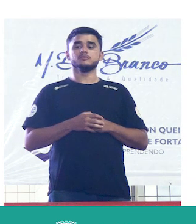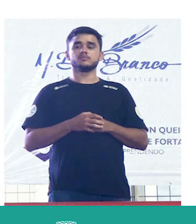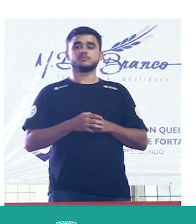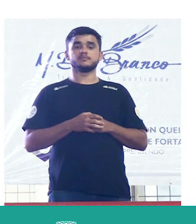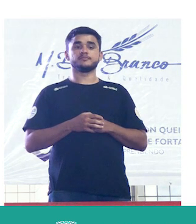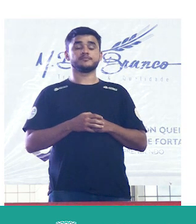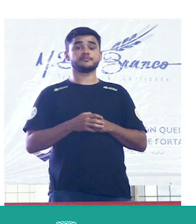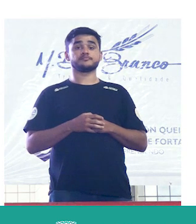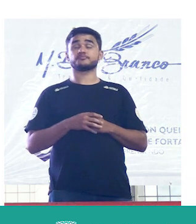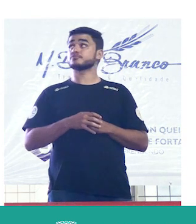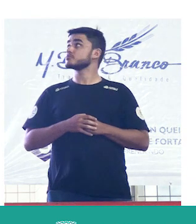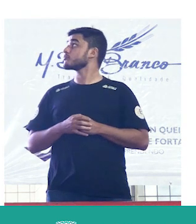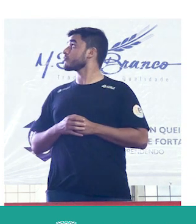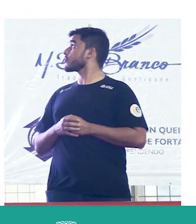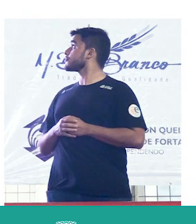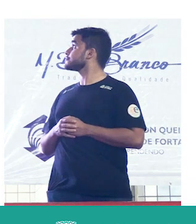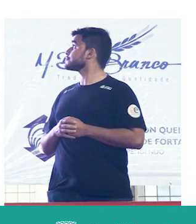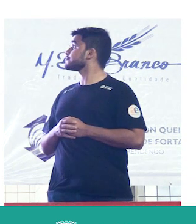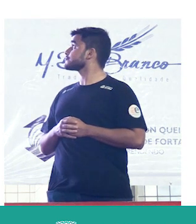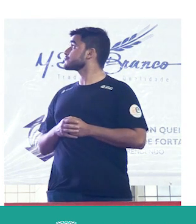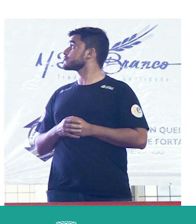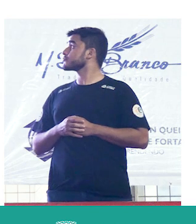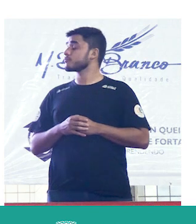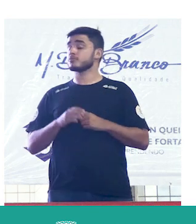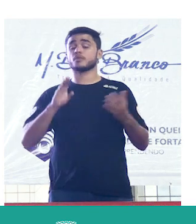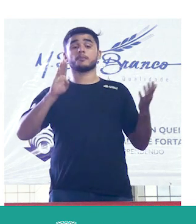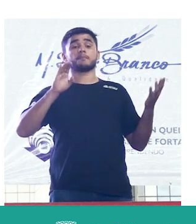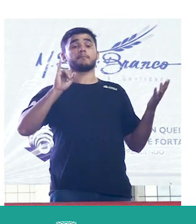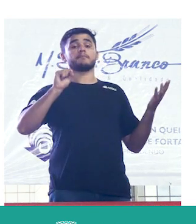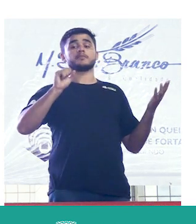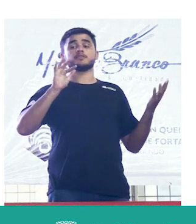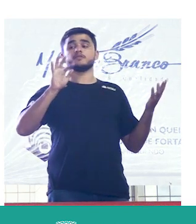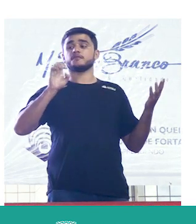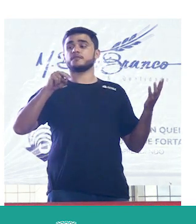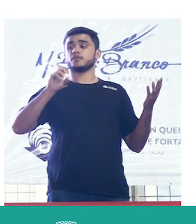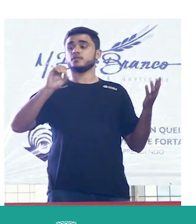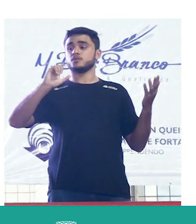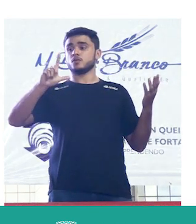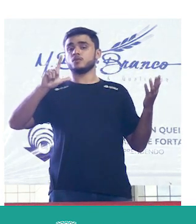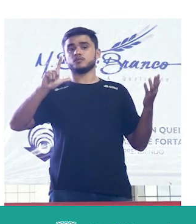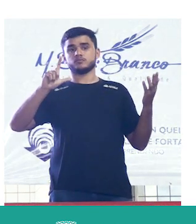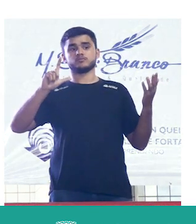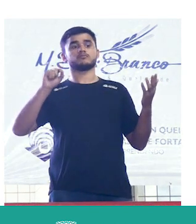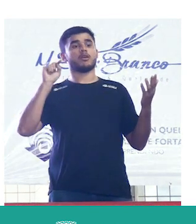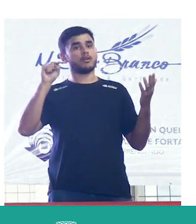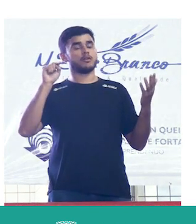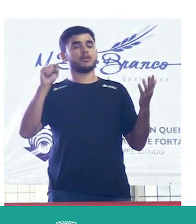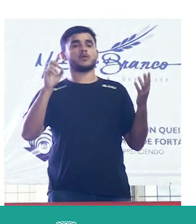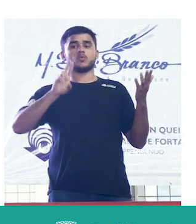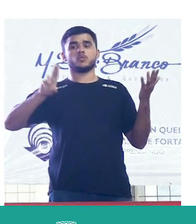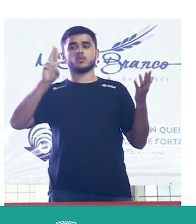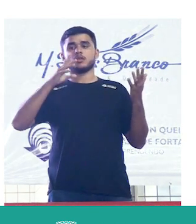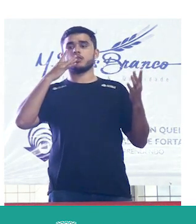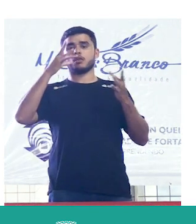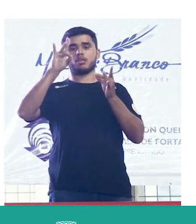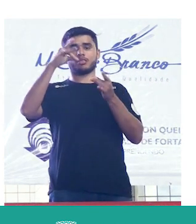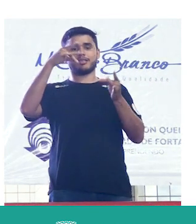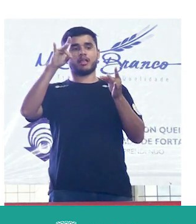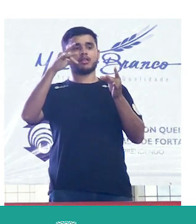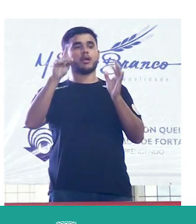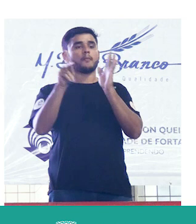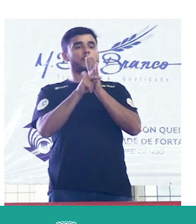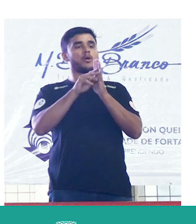o bisfenol A é um composto que serve de matéria-prima para a fabricação de polímeros utilizados em embalagens plásticas de